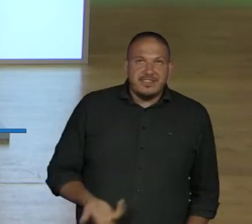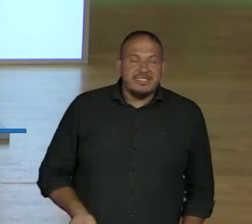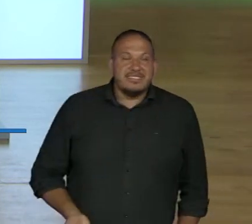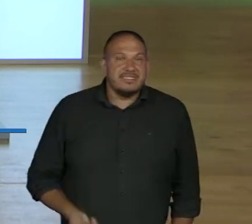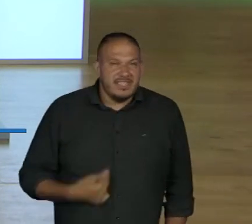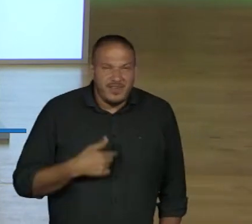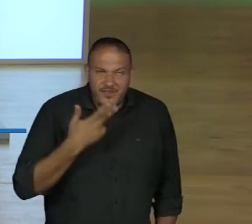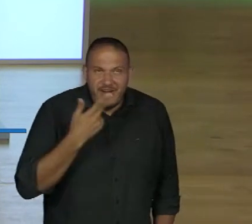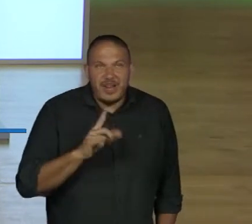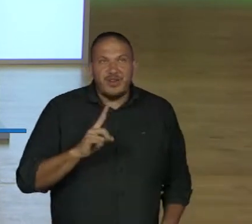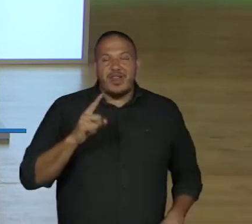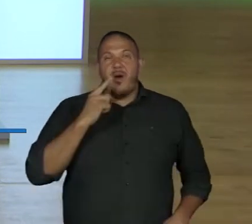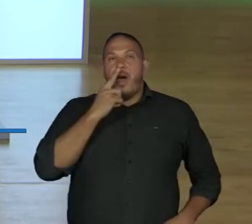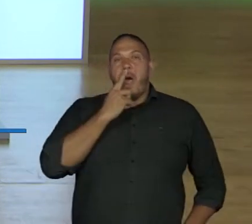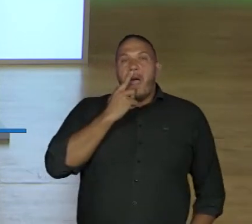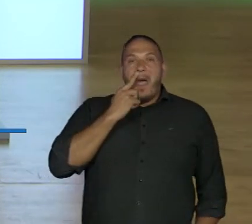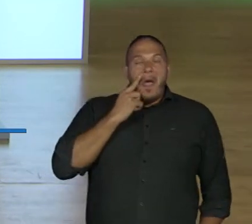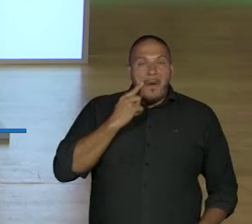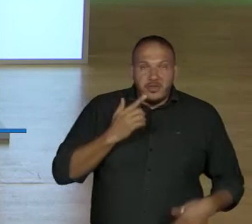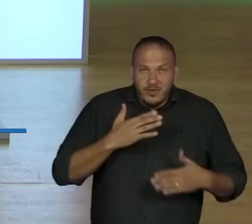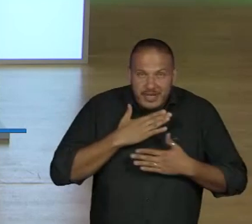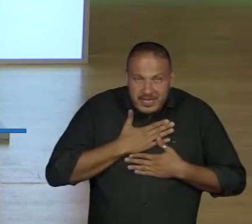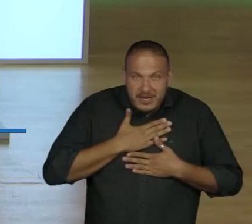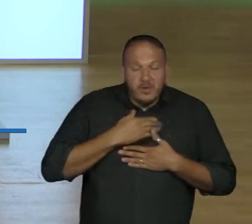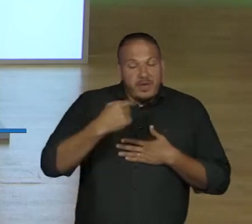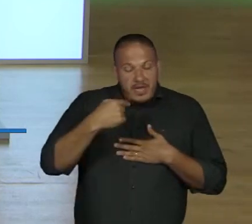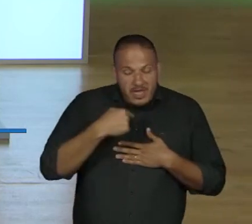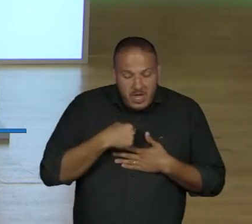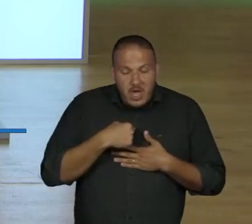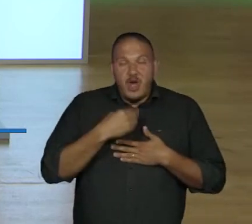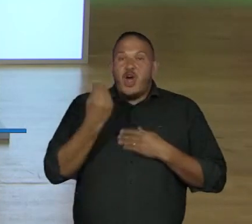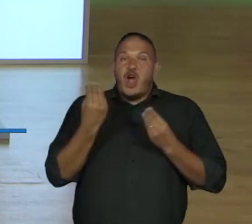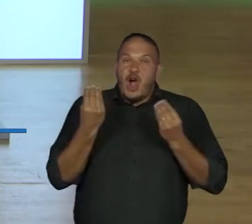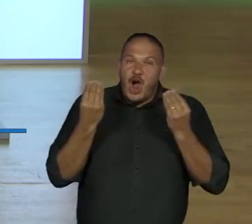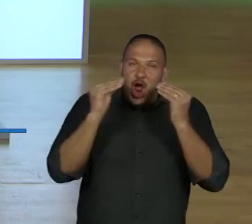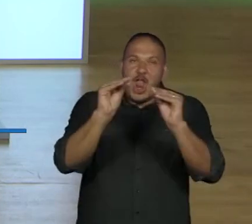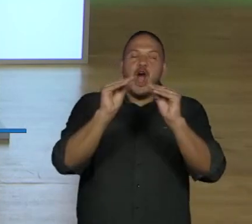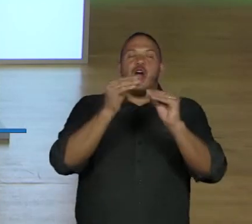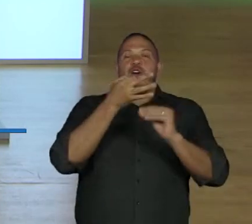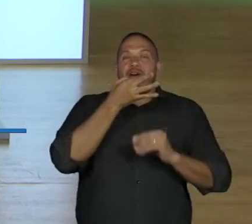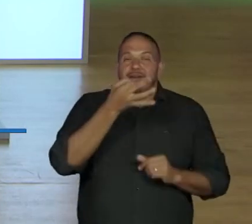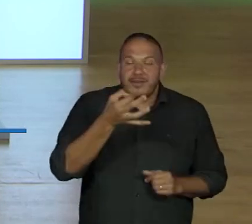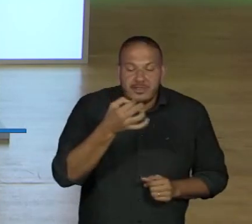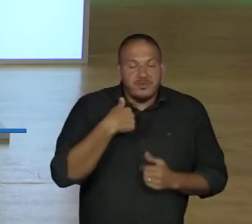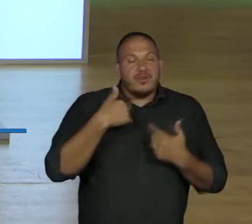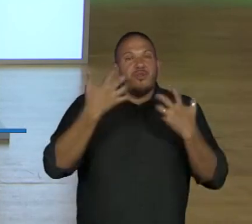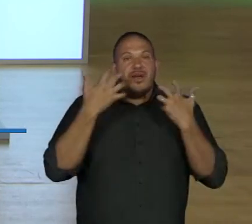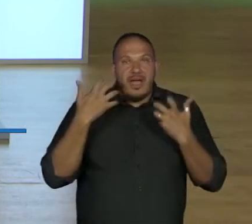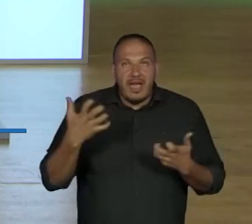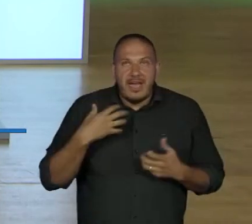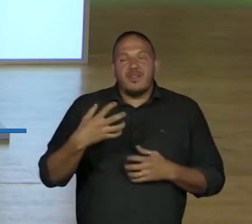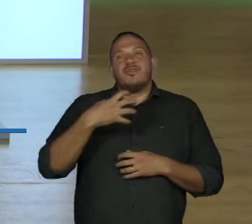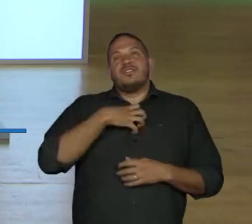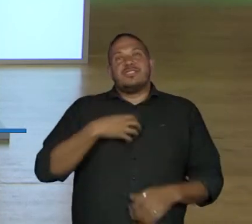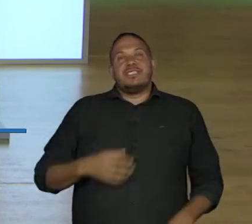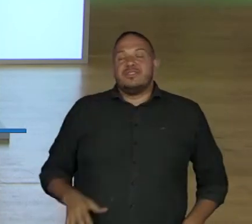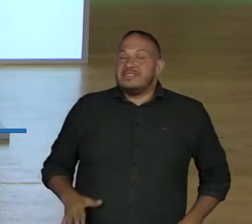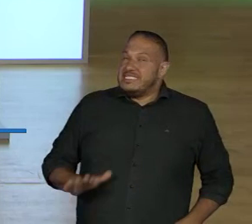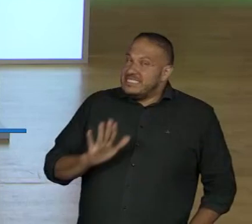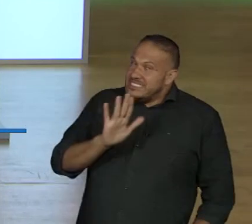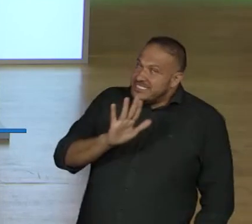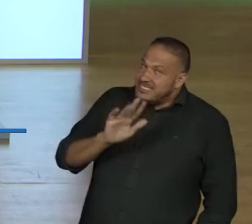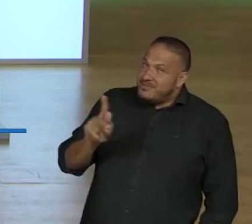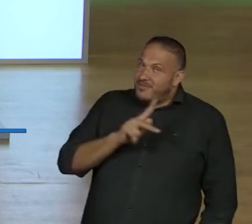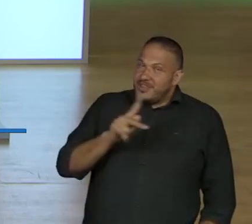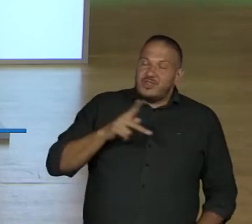turminha? Quando eu coloco o que eu acho, o que eu quero e o que eu sinto, será que é um fato? Ó, a professora acabou de